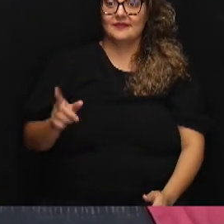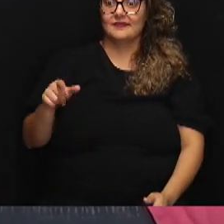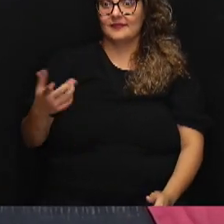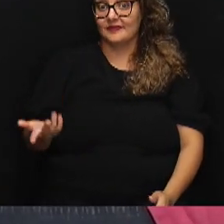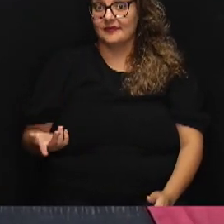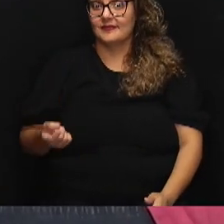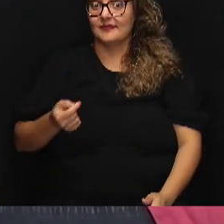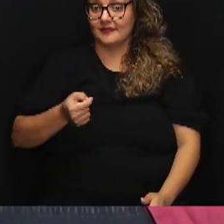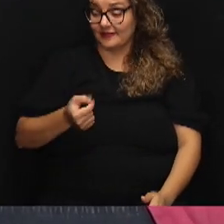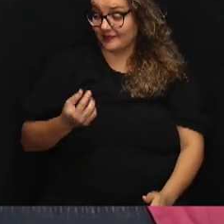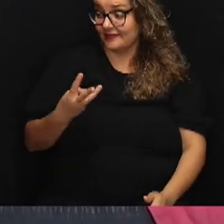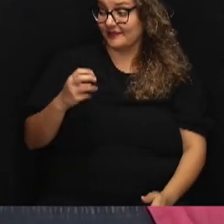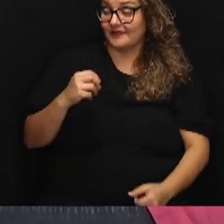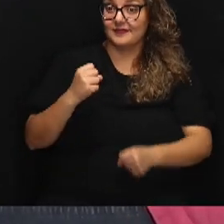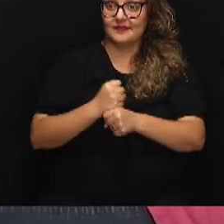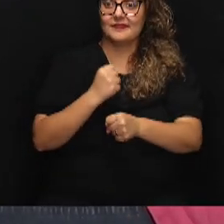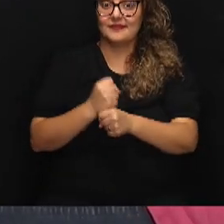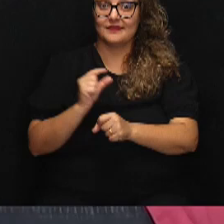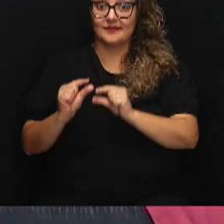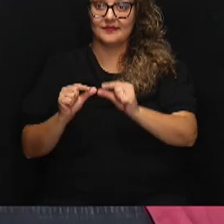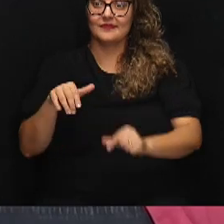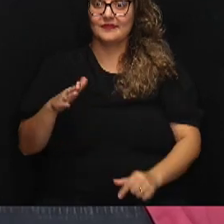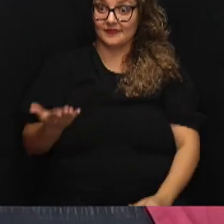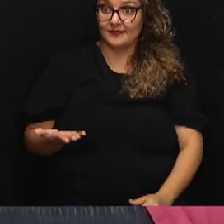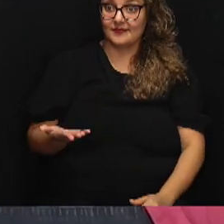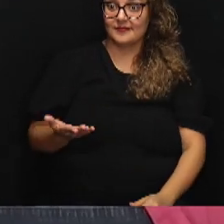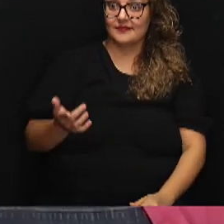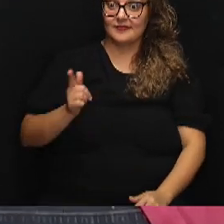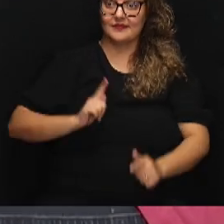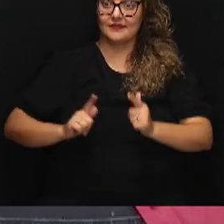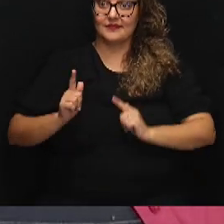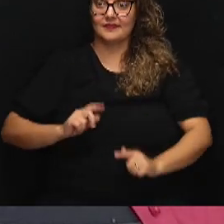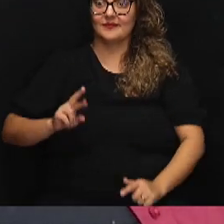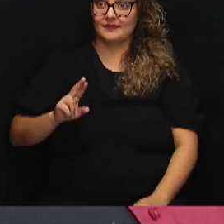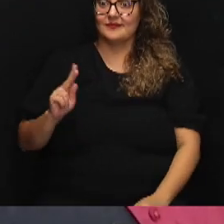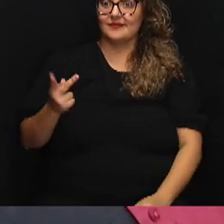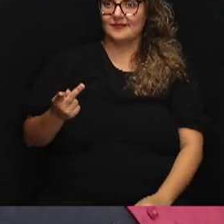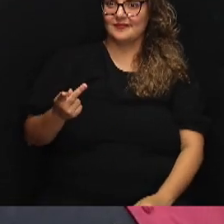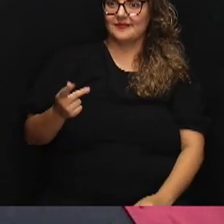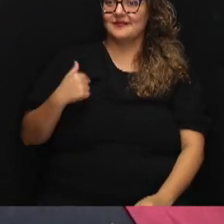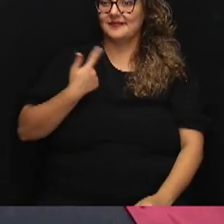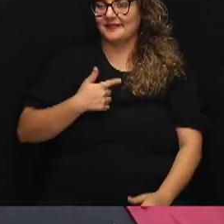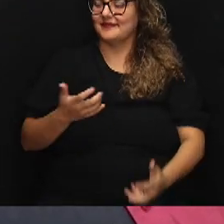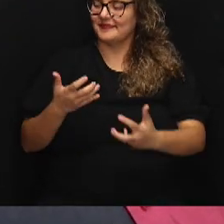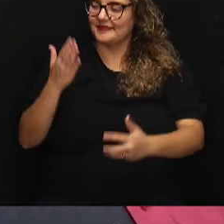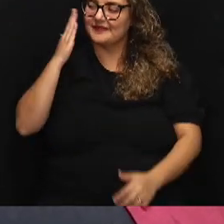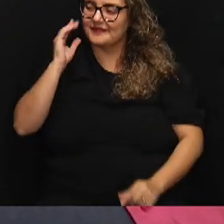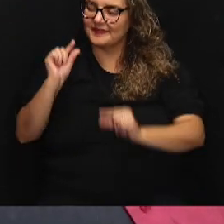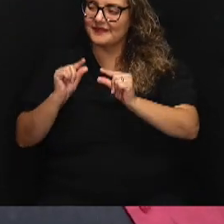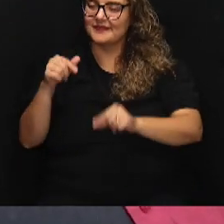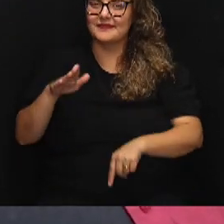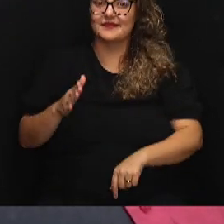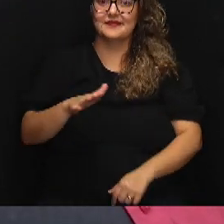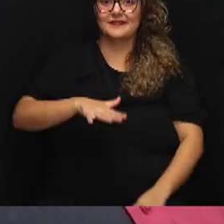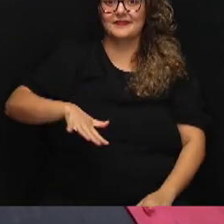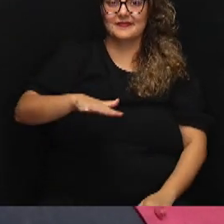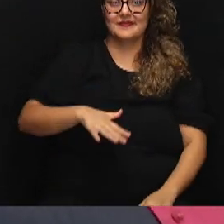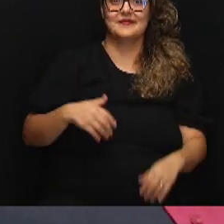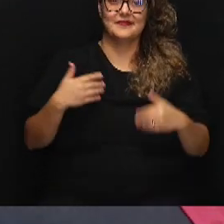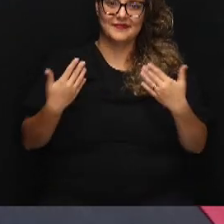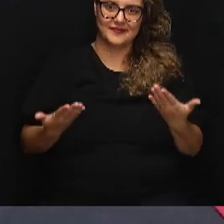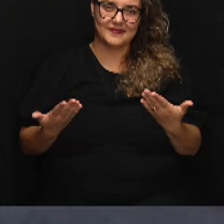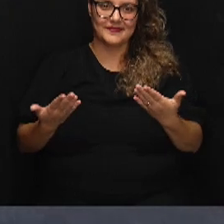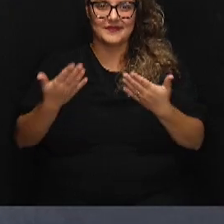quase 30 anos, um pouco mais de gestão de recursos humanos e a gente quer saber um pouco mais dessa área. Muito bem, gente.